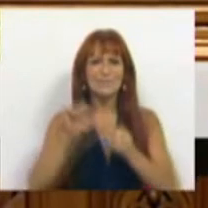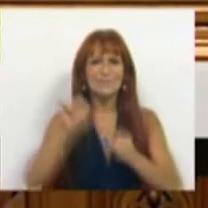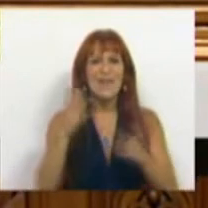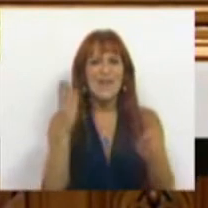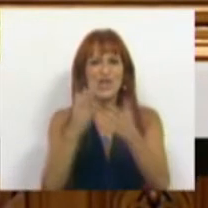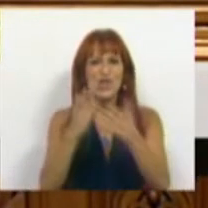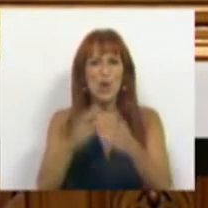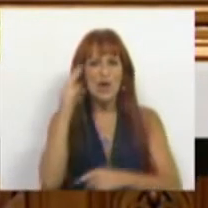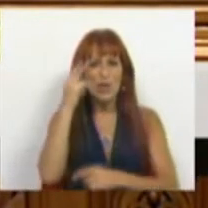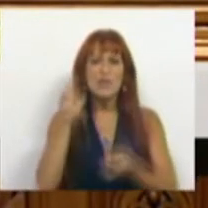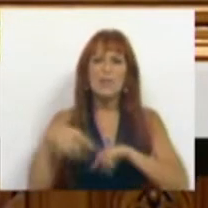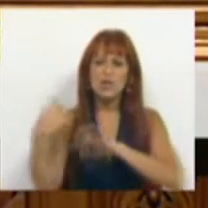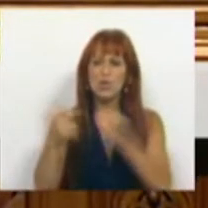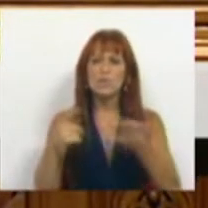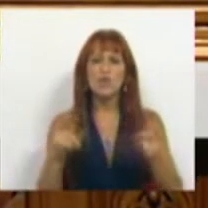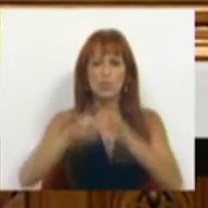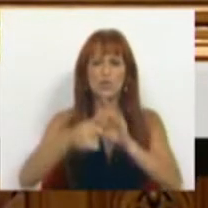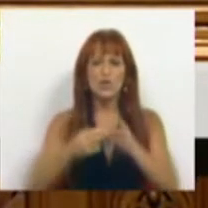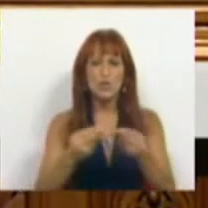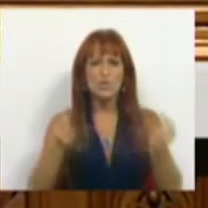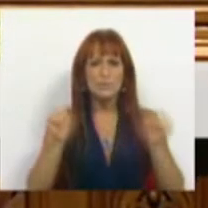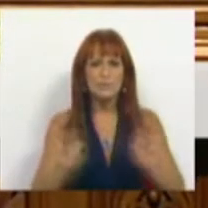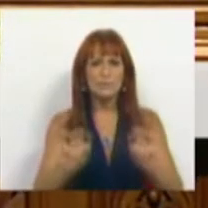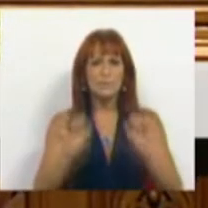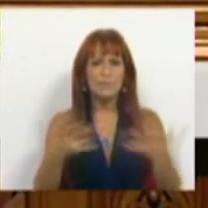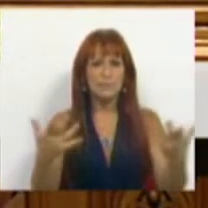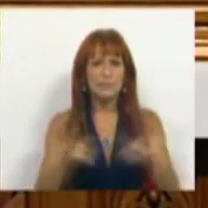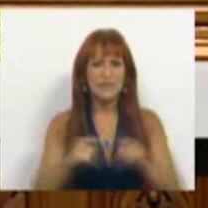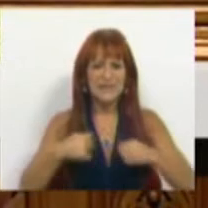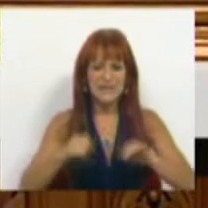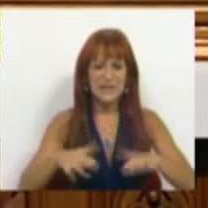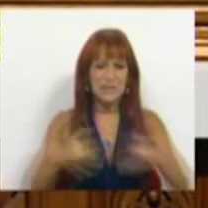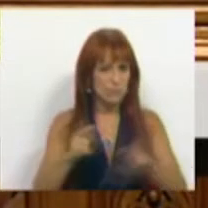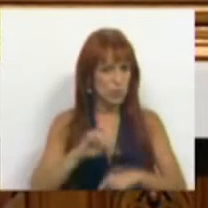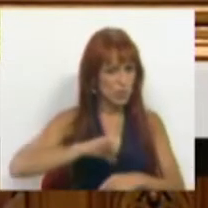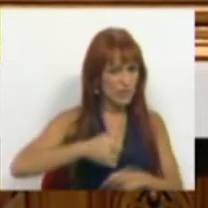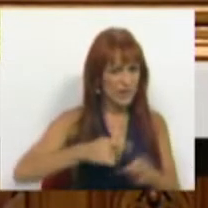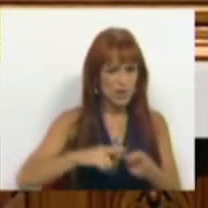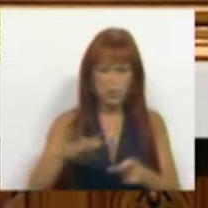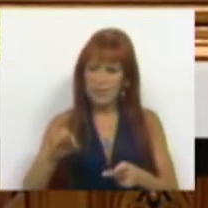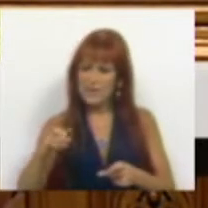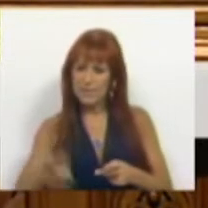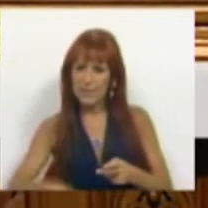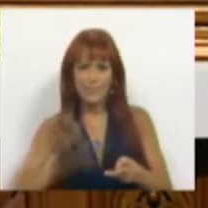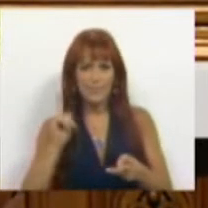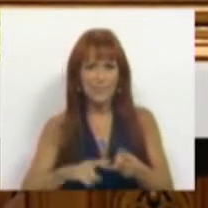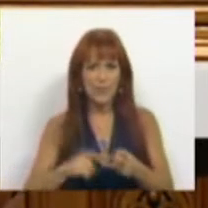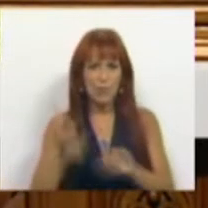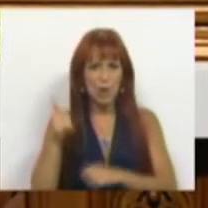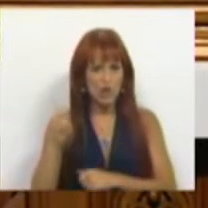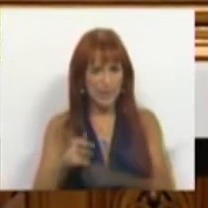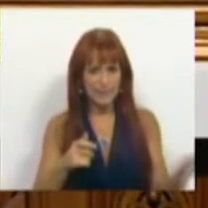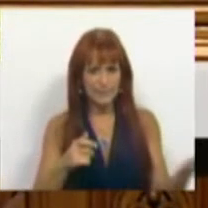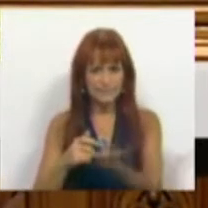Camões. São também discutidos os projetos de resolução de iniciativa dos Verdes, do PCP e do Bloco de